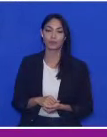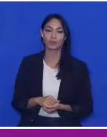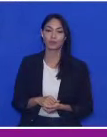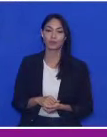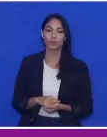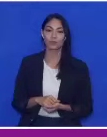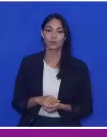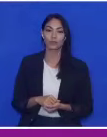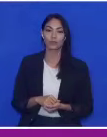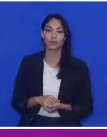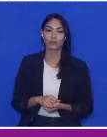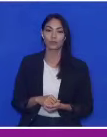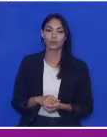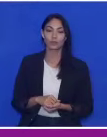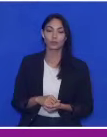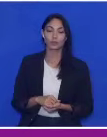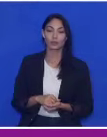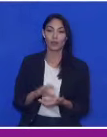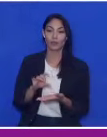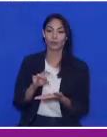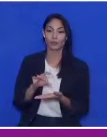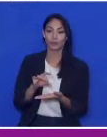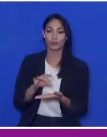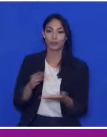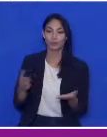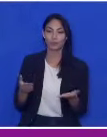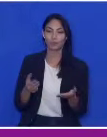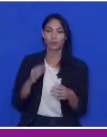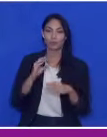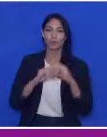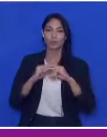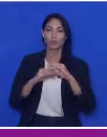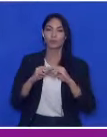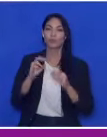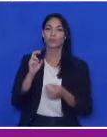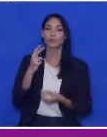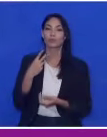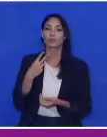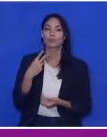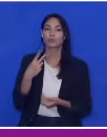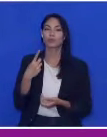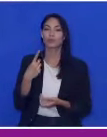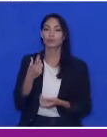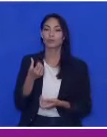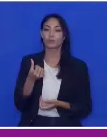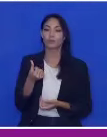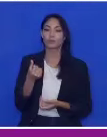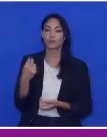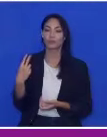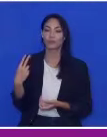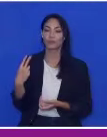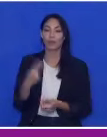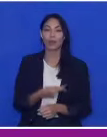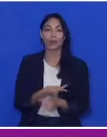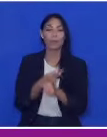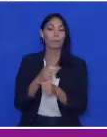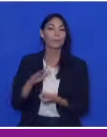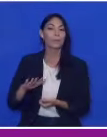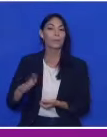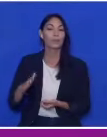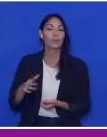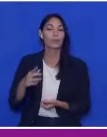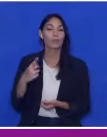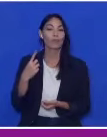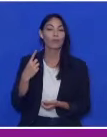Começando agora o sorteio da Loto Fácil, concurso número 2162, com prêmio